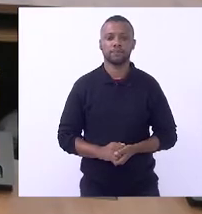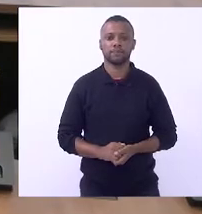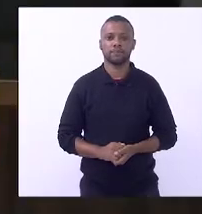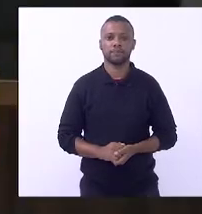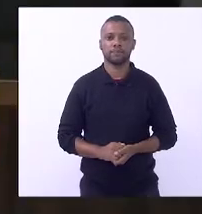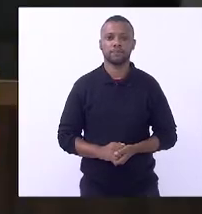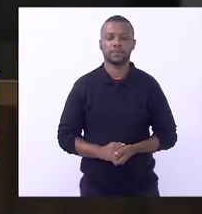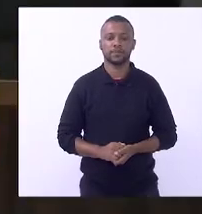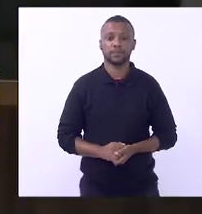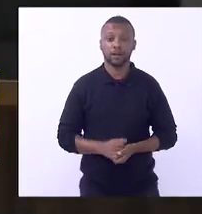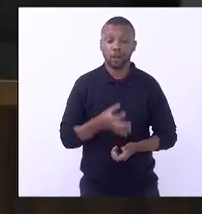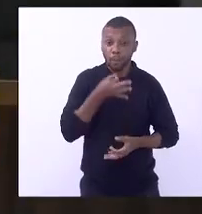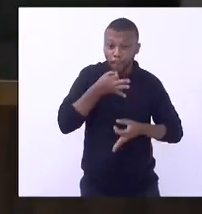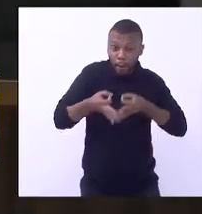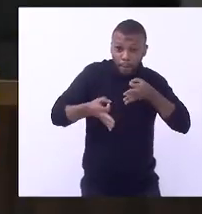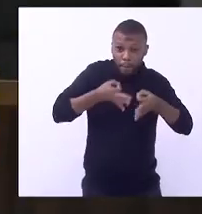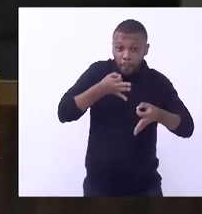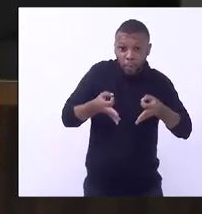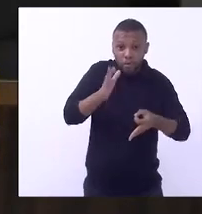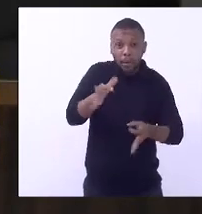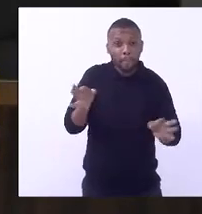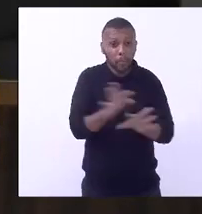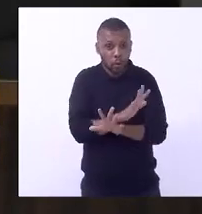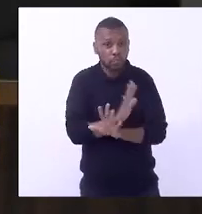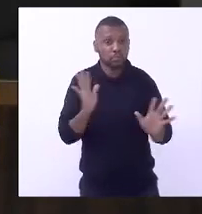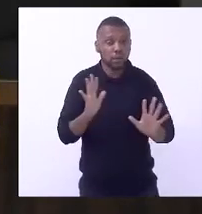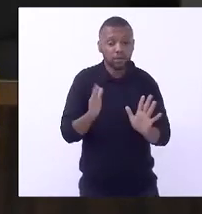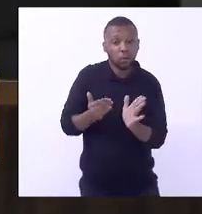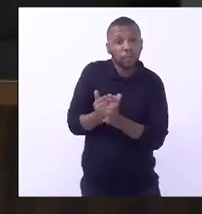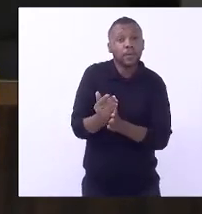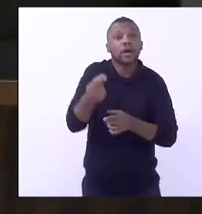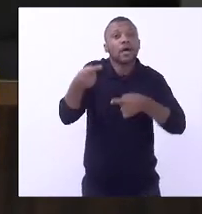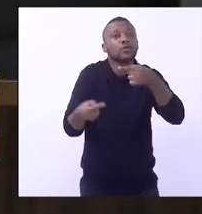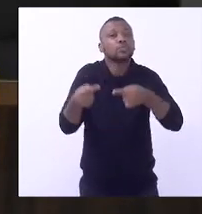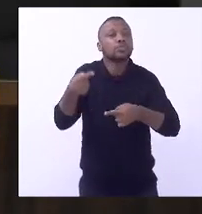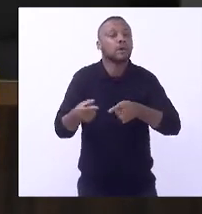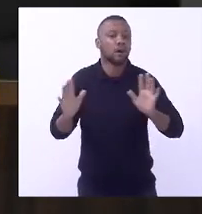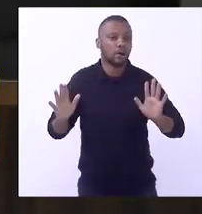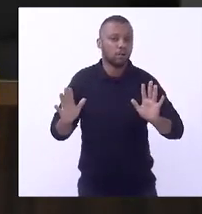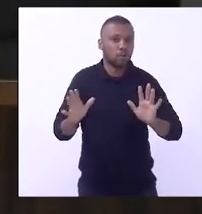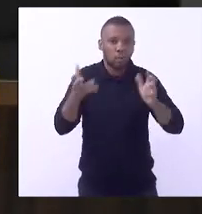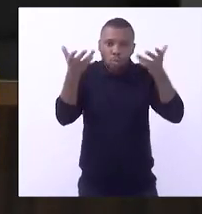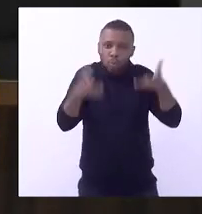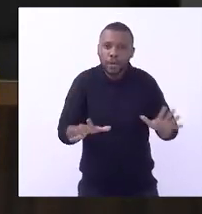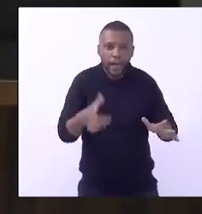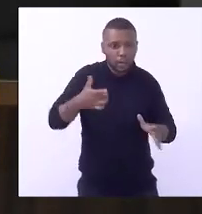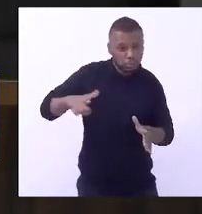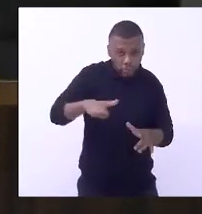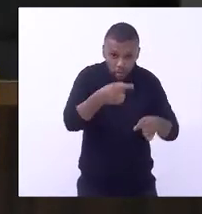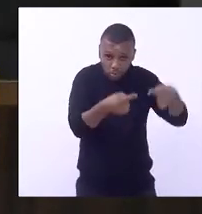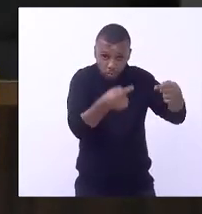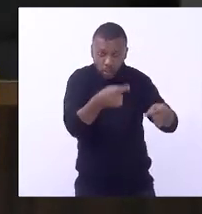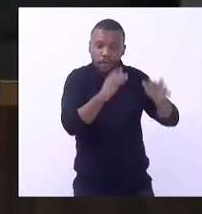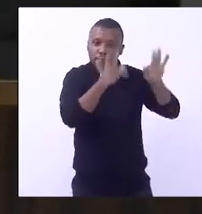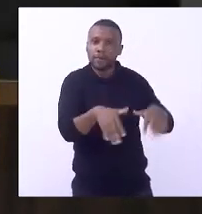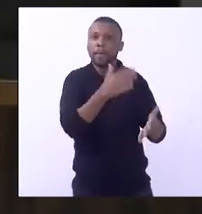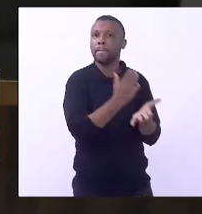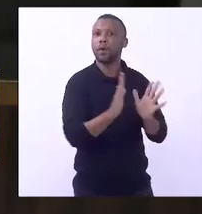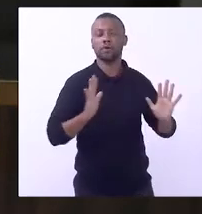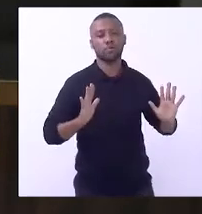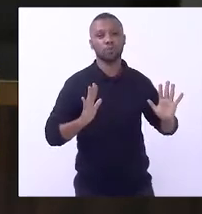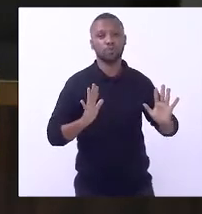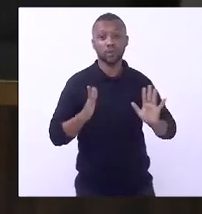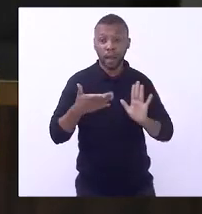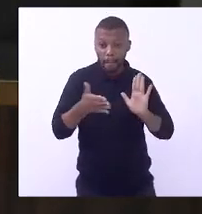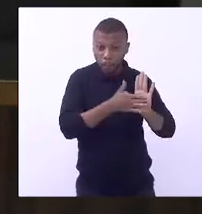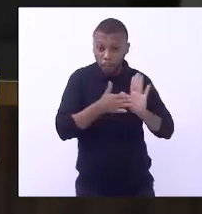Com os pareceres emitidos em discussão. Não havendo quem queira discutir, encerrada a discussão, a presente proposta recebeu